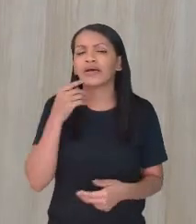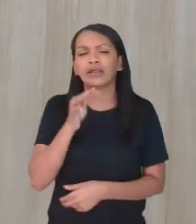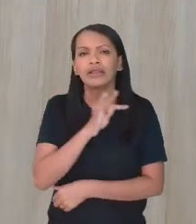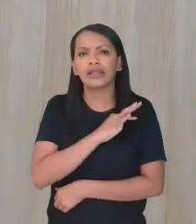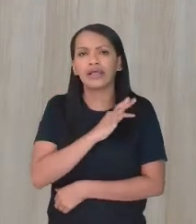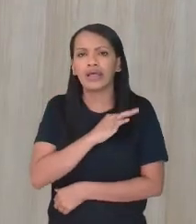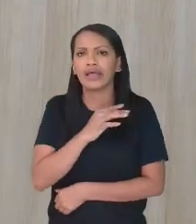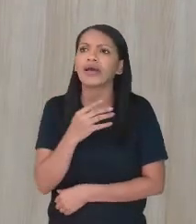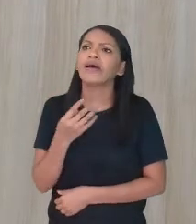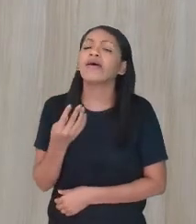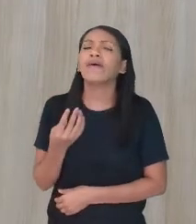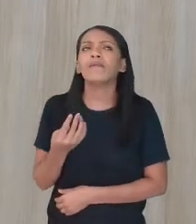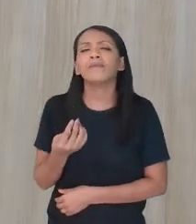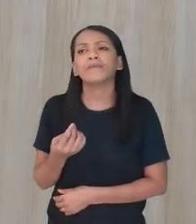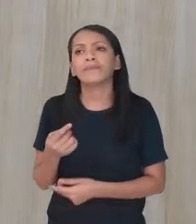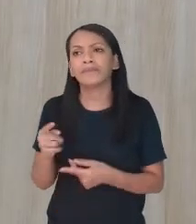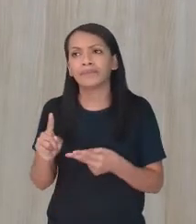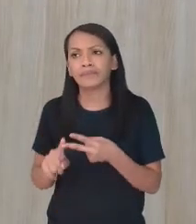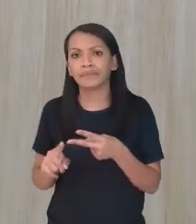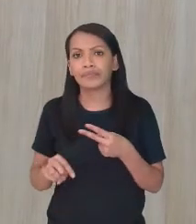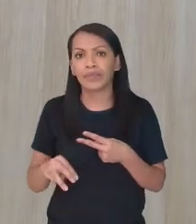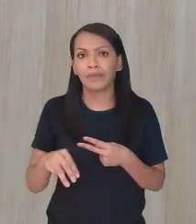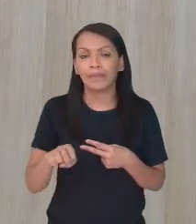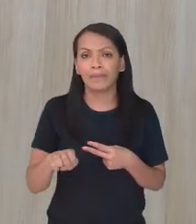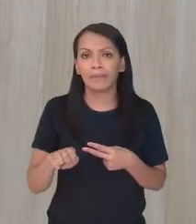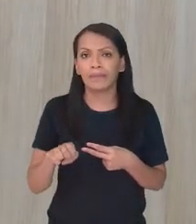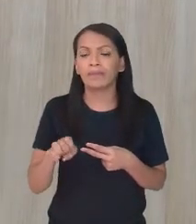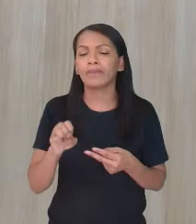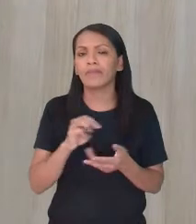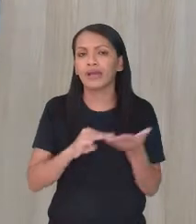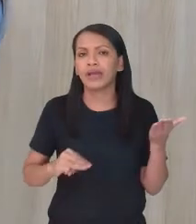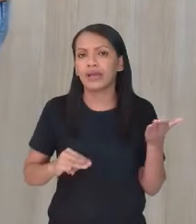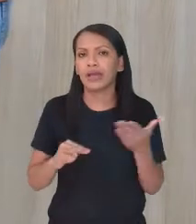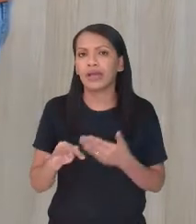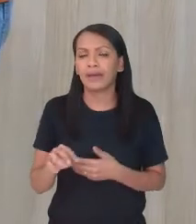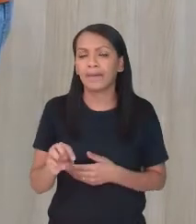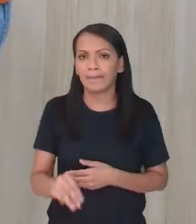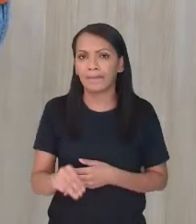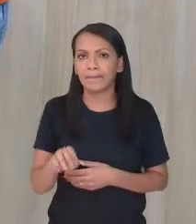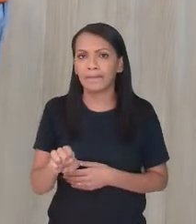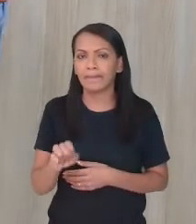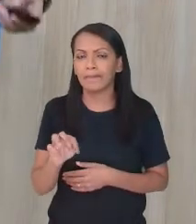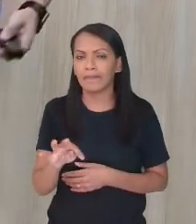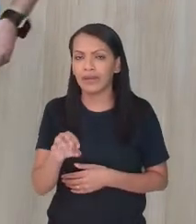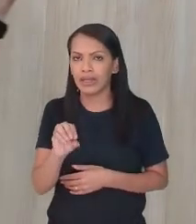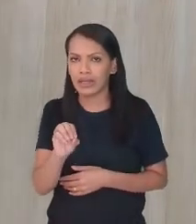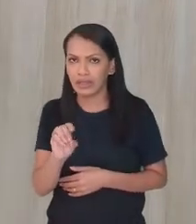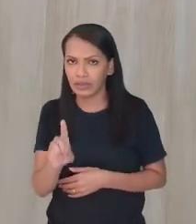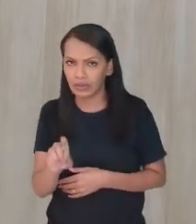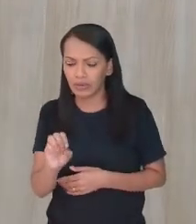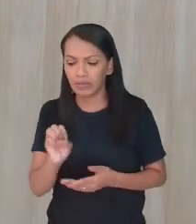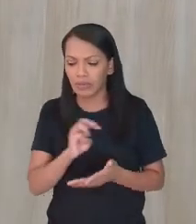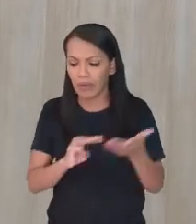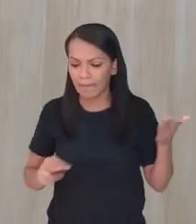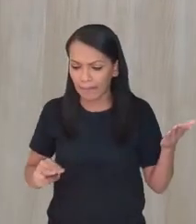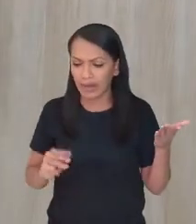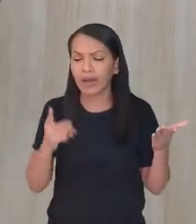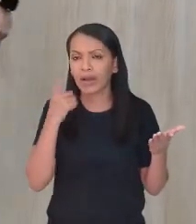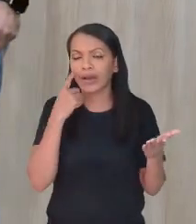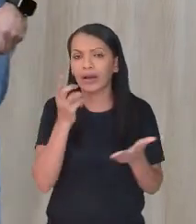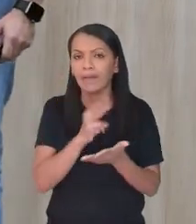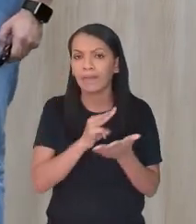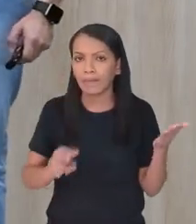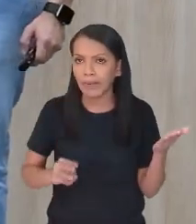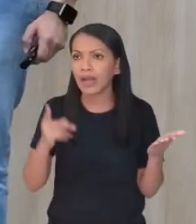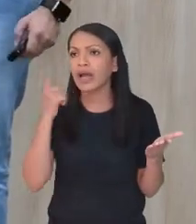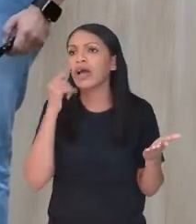maneira de pensar algo. Então, você tem aí a diferença entre técnica e método. E o método